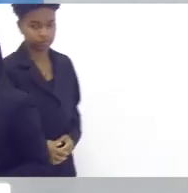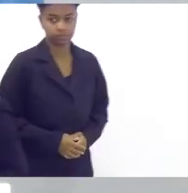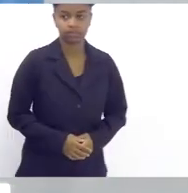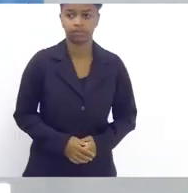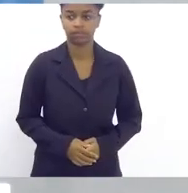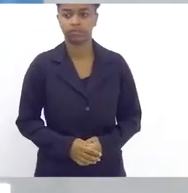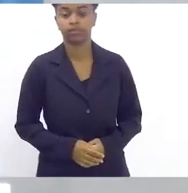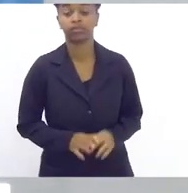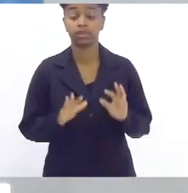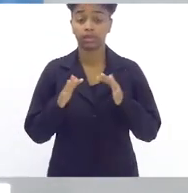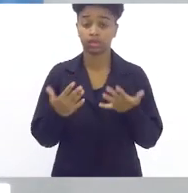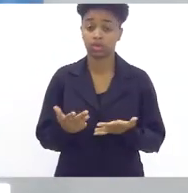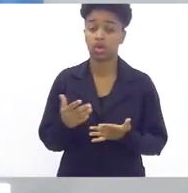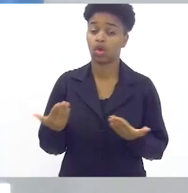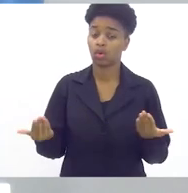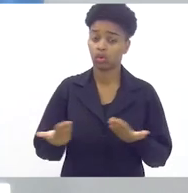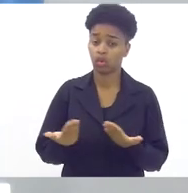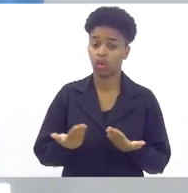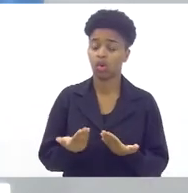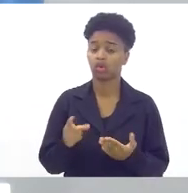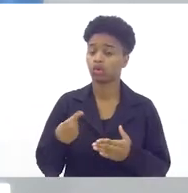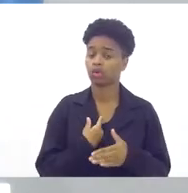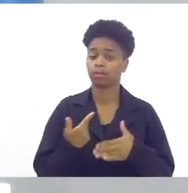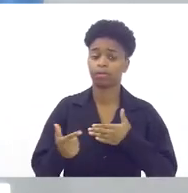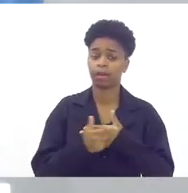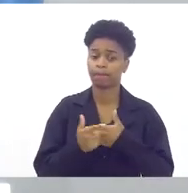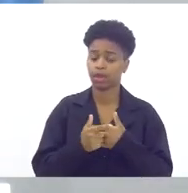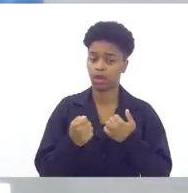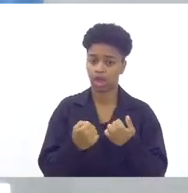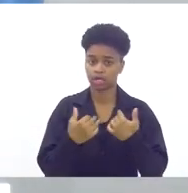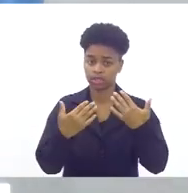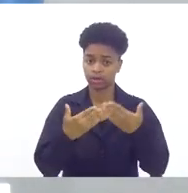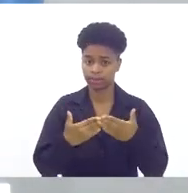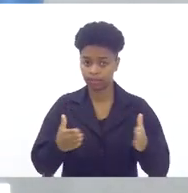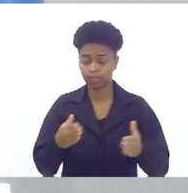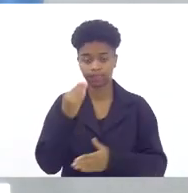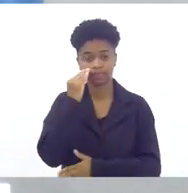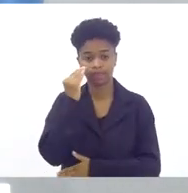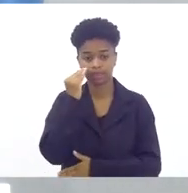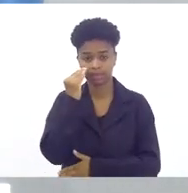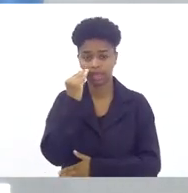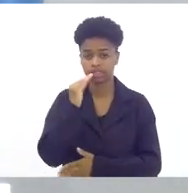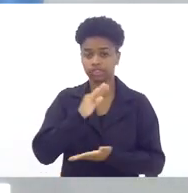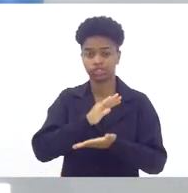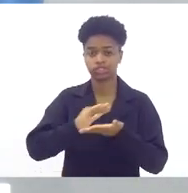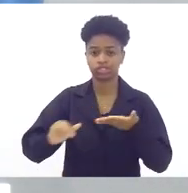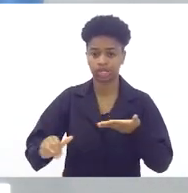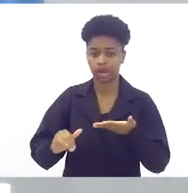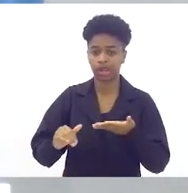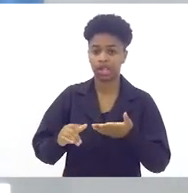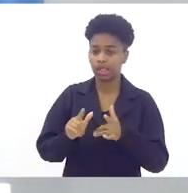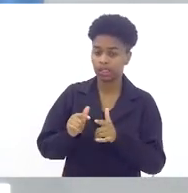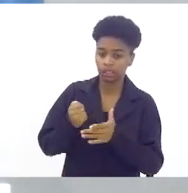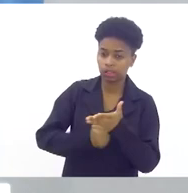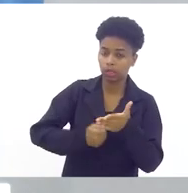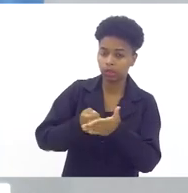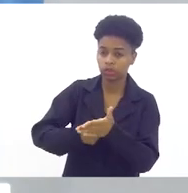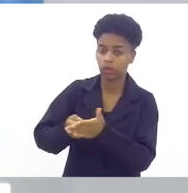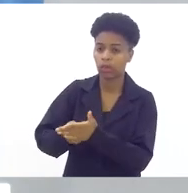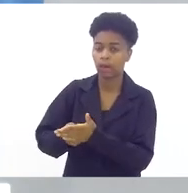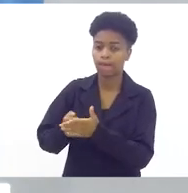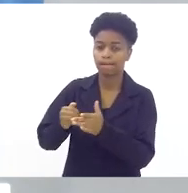a função dessa audiência pública é tentar tirar né esse apesar de né e a gente